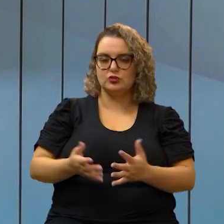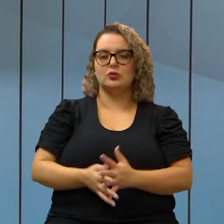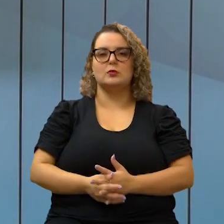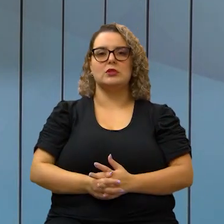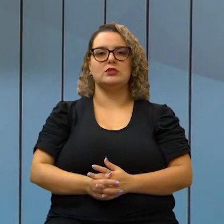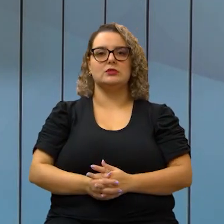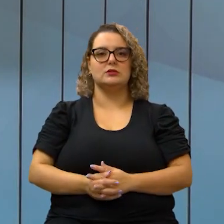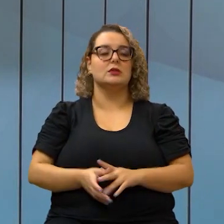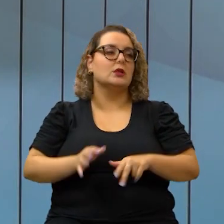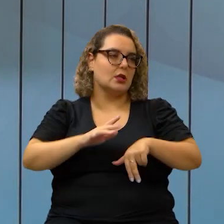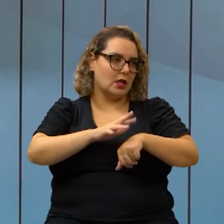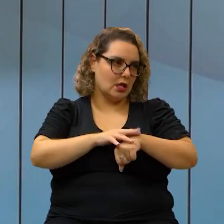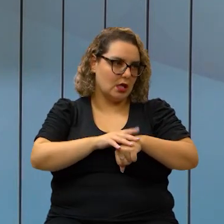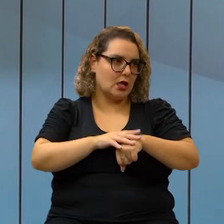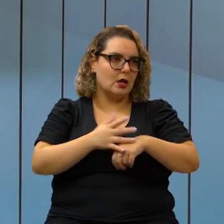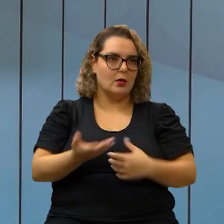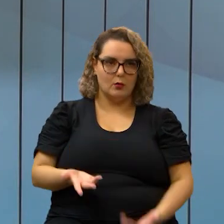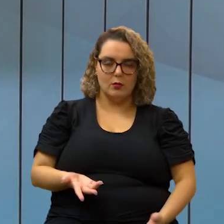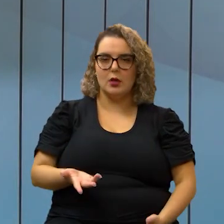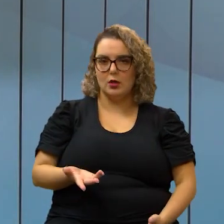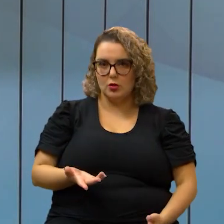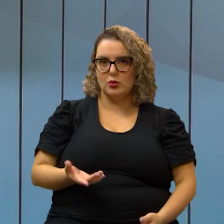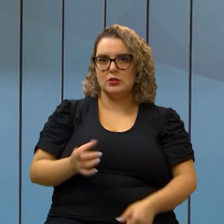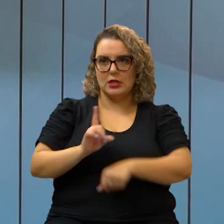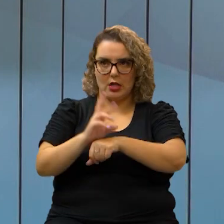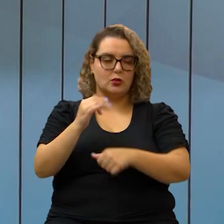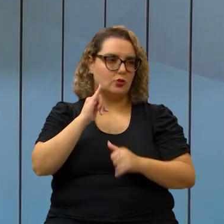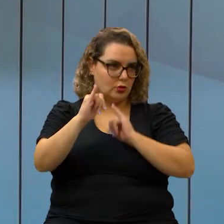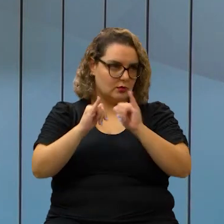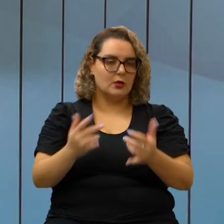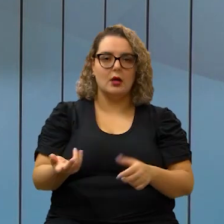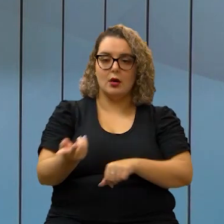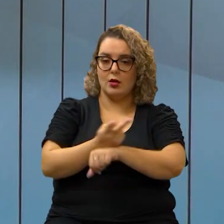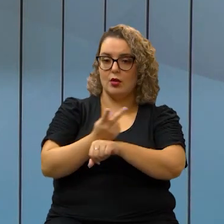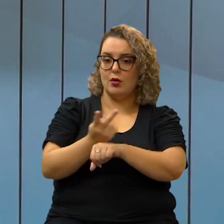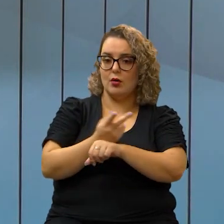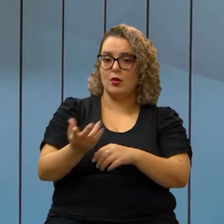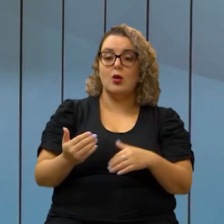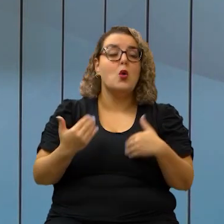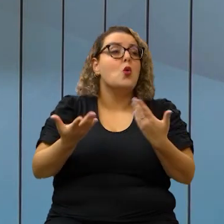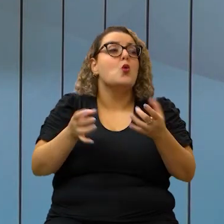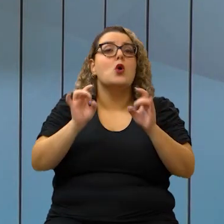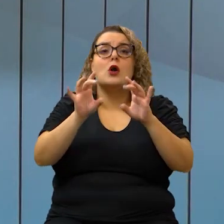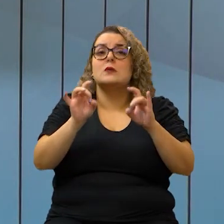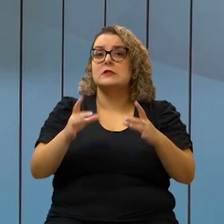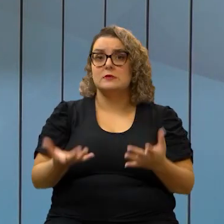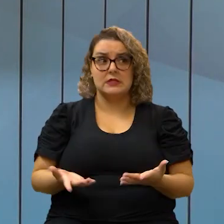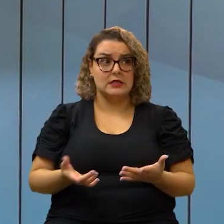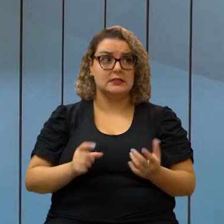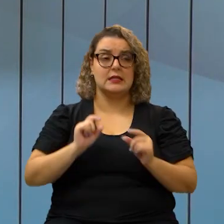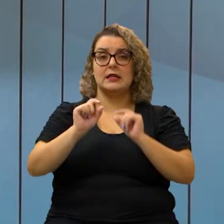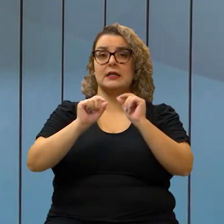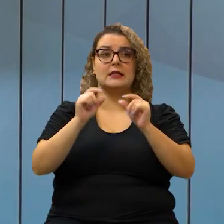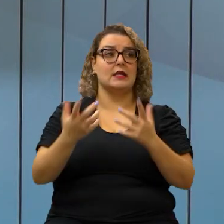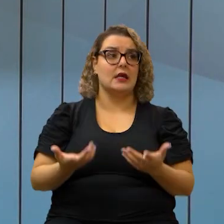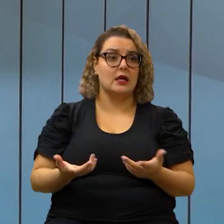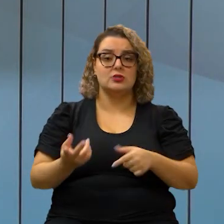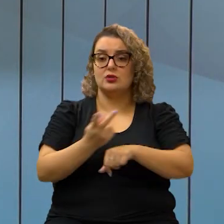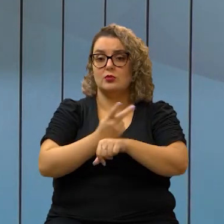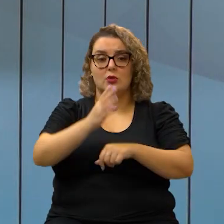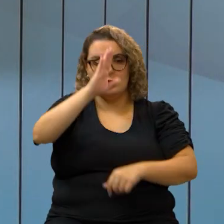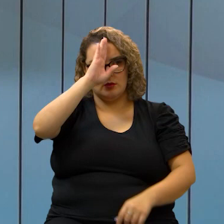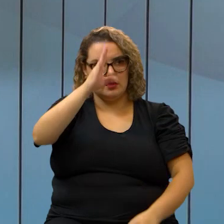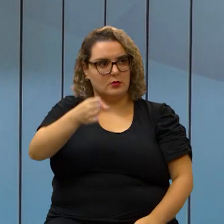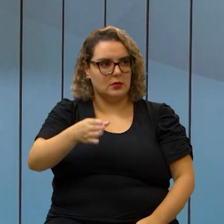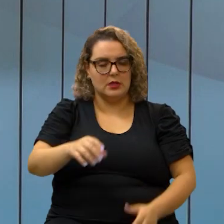alguns dos sintomas que a doutora falou aqui, é importante buscar qual especialista, já